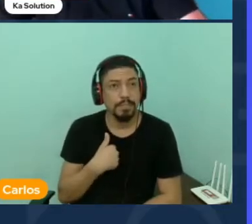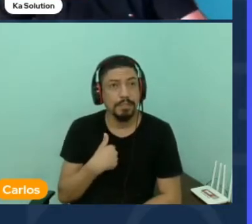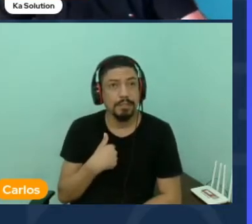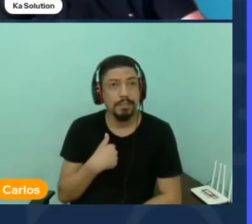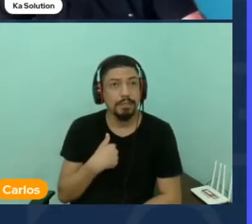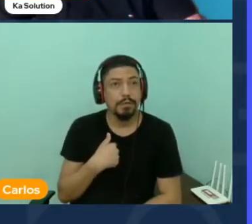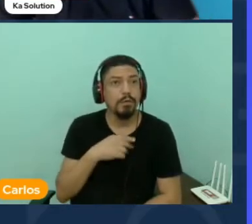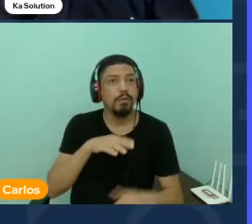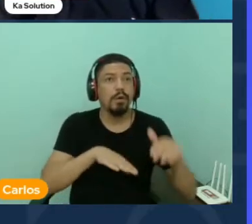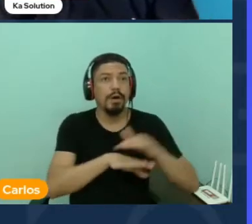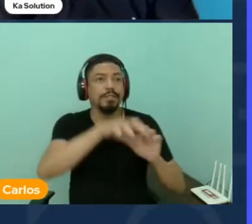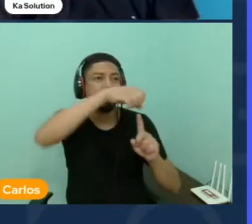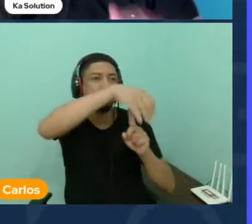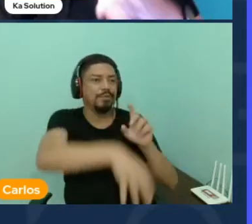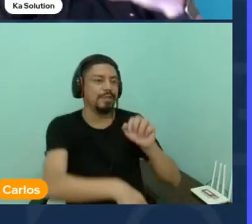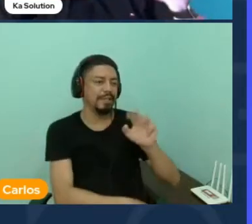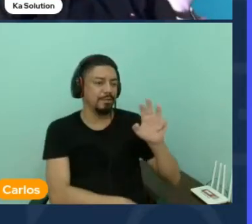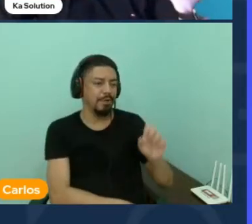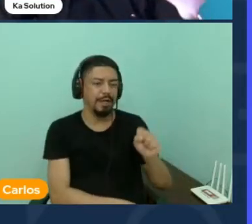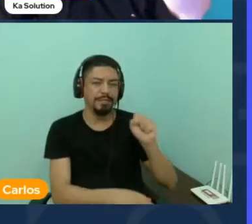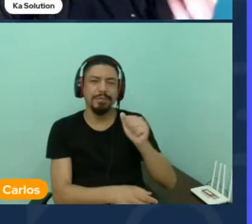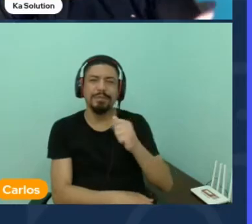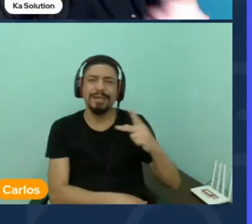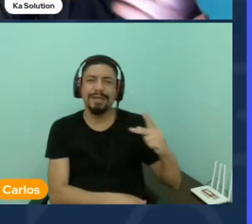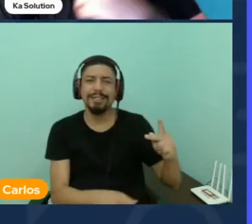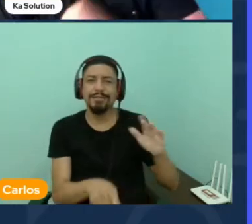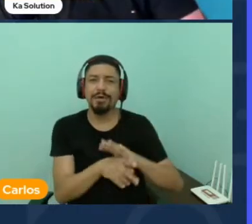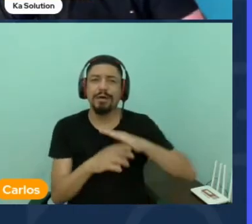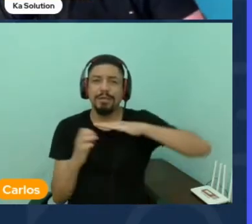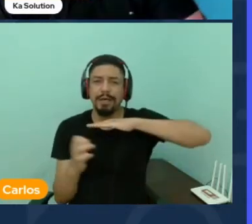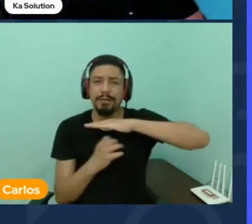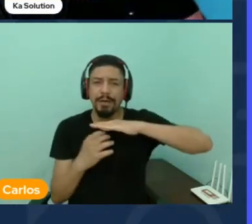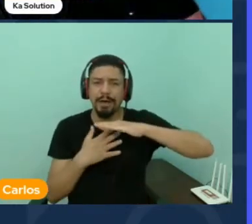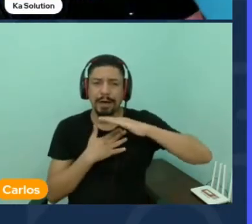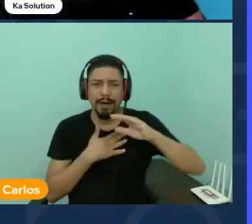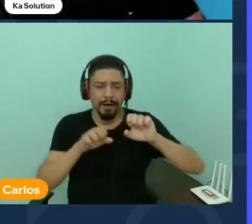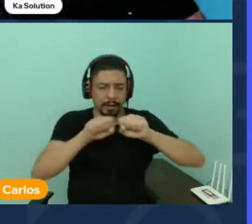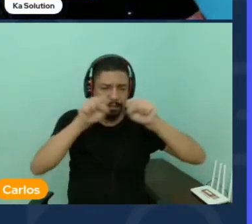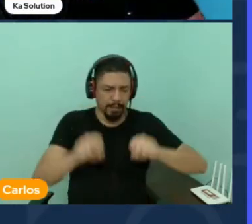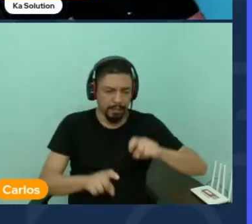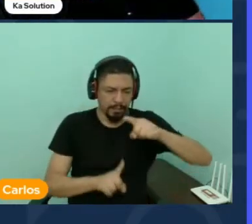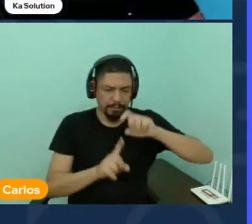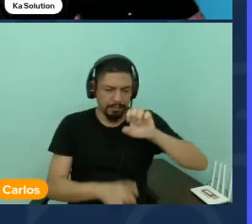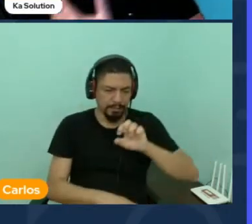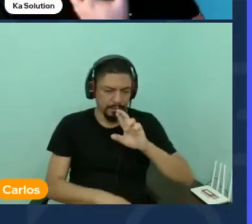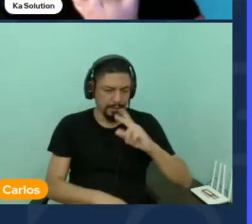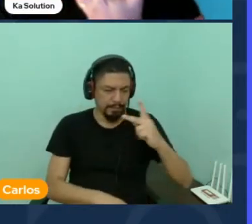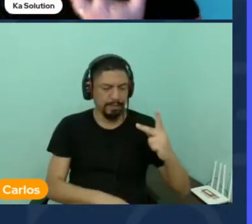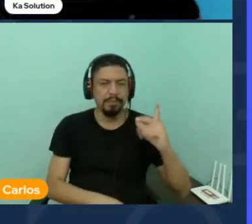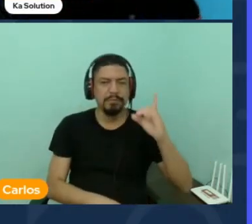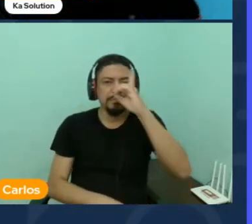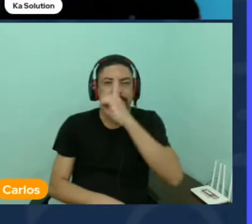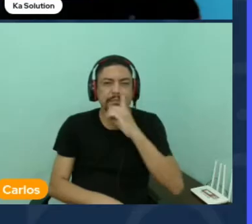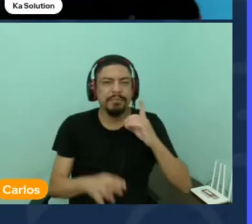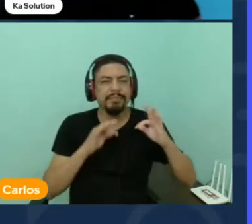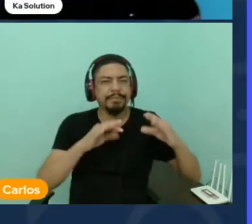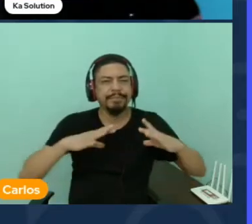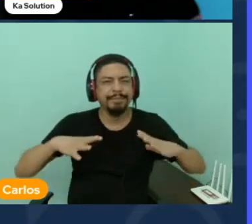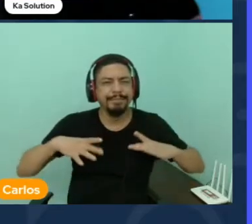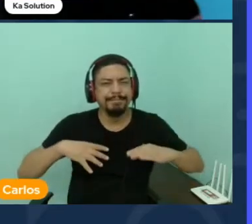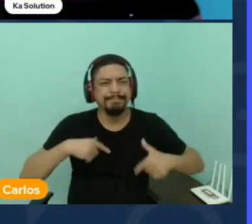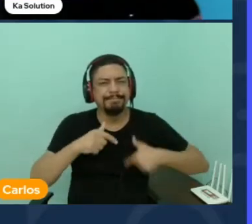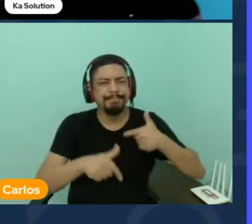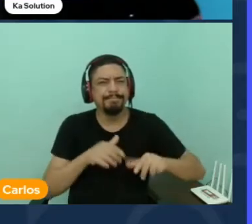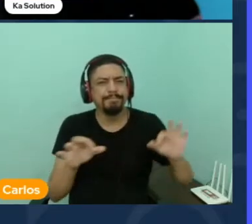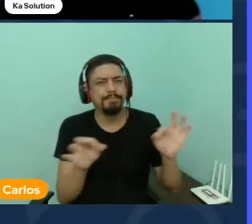no servidor da AWS uma aplicação da minha empresa, o meu ERP, no domingo, que não tem ninguém trabalhando na minha